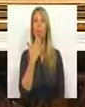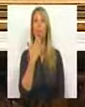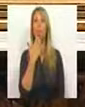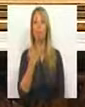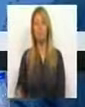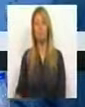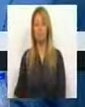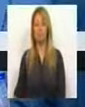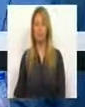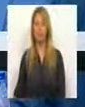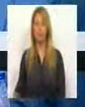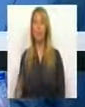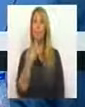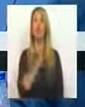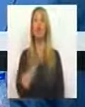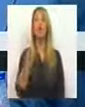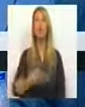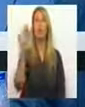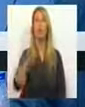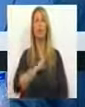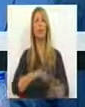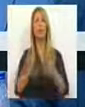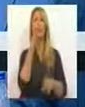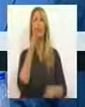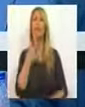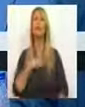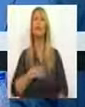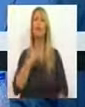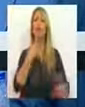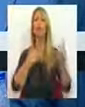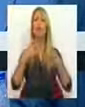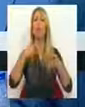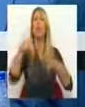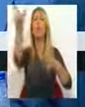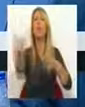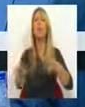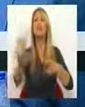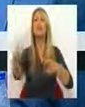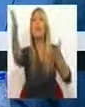Muito obrigado, Sr. Presidente. Sr. Deputado, eu gostava por perguntar onde o senhor estava em maio de